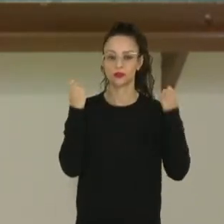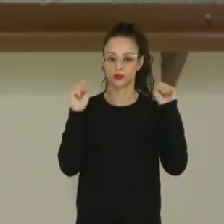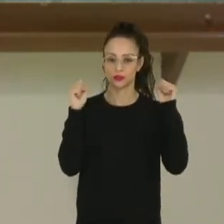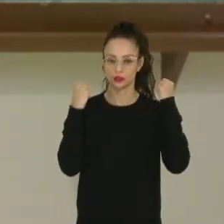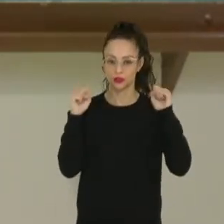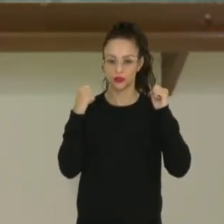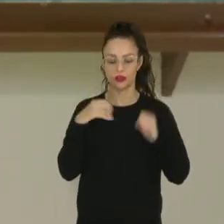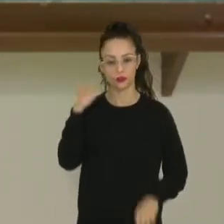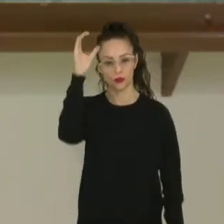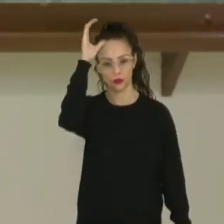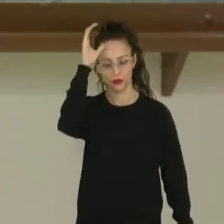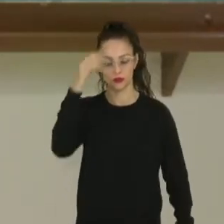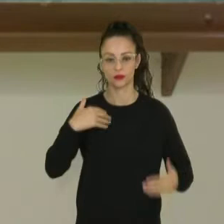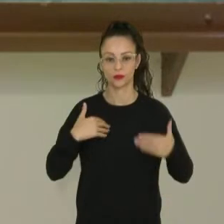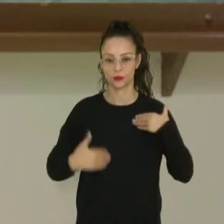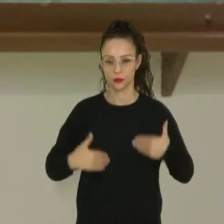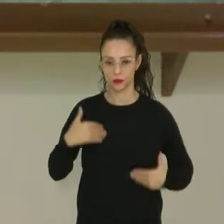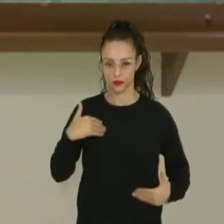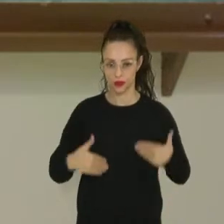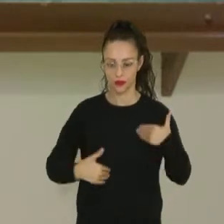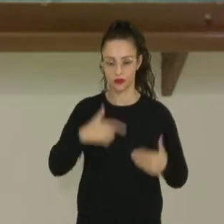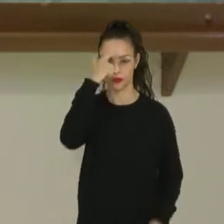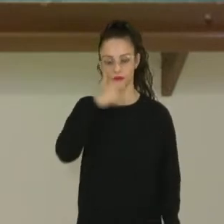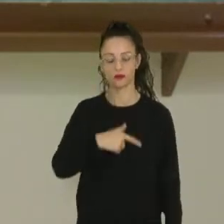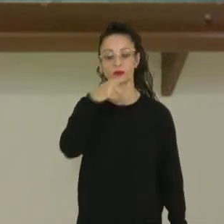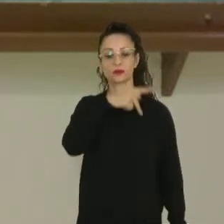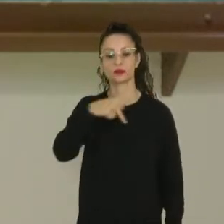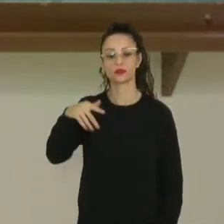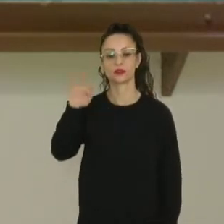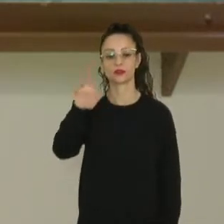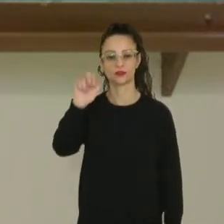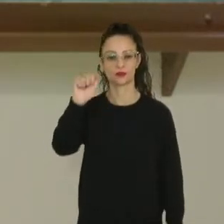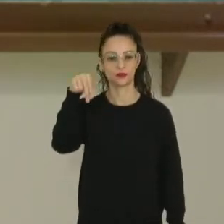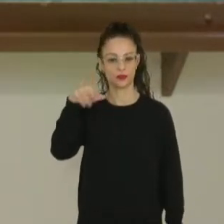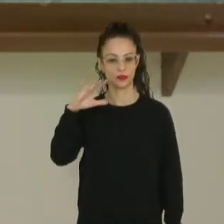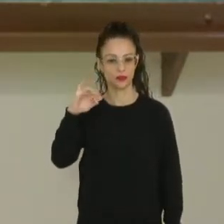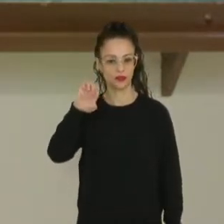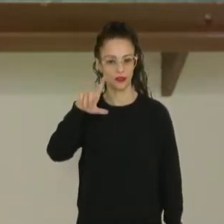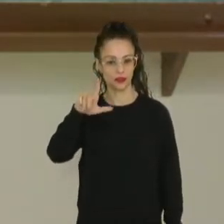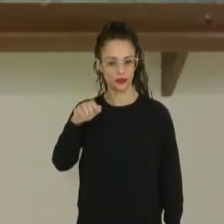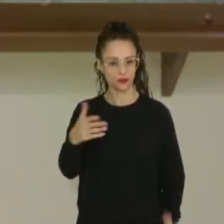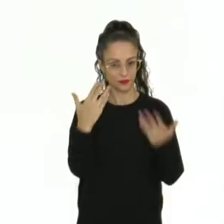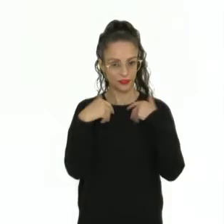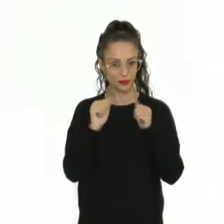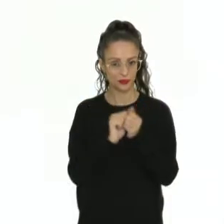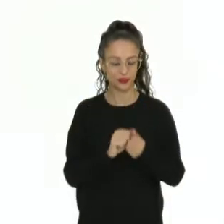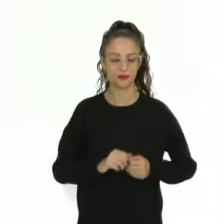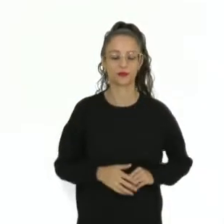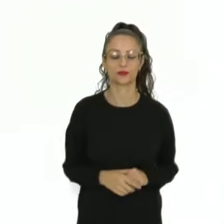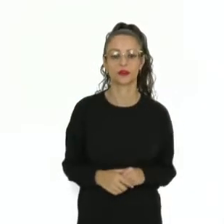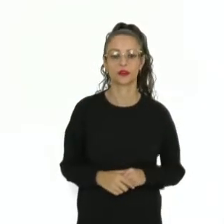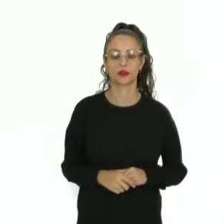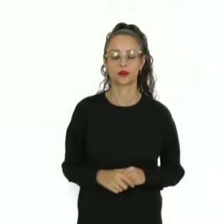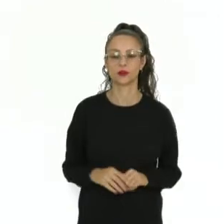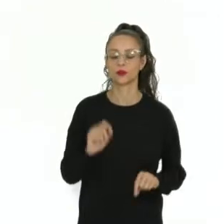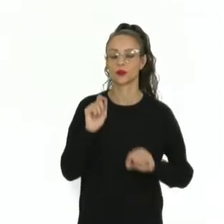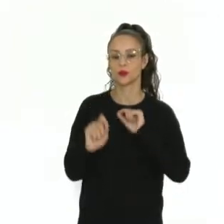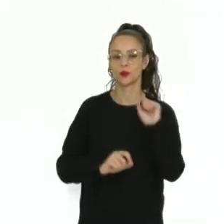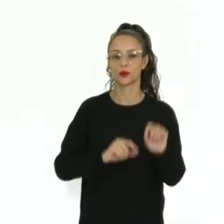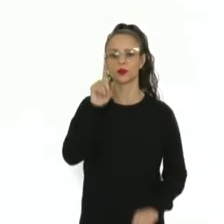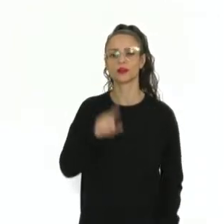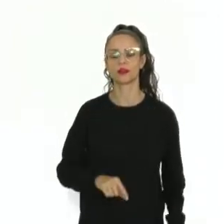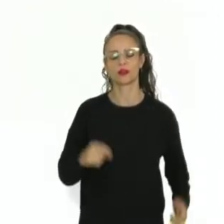ginástica de conscientização corporal. Eu sou a professora Franciele Galdino, vem comigo. O que